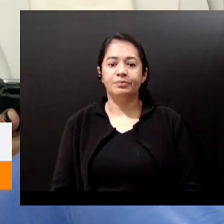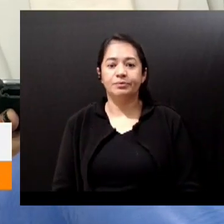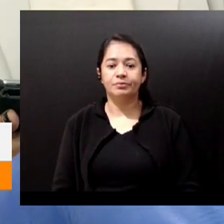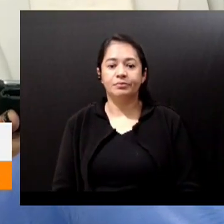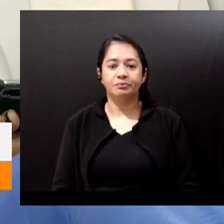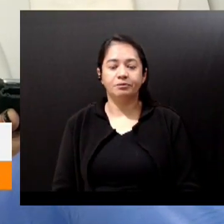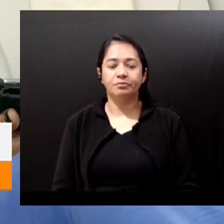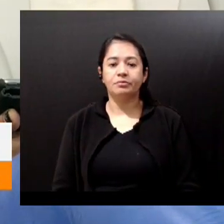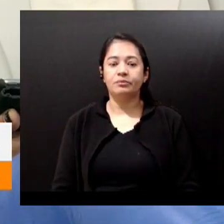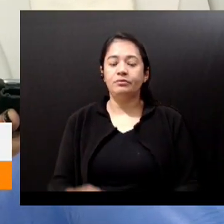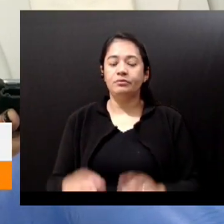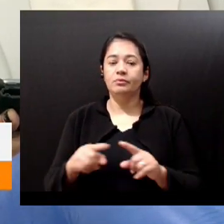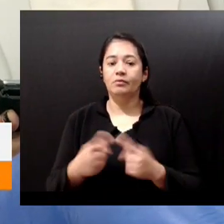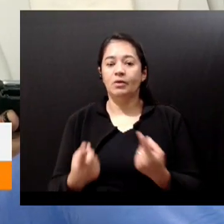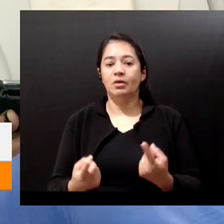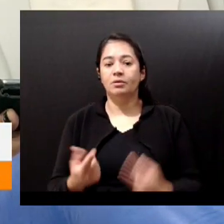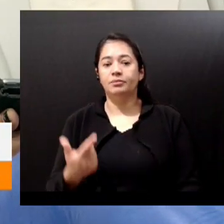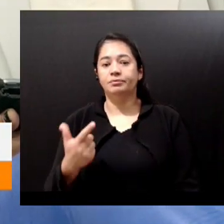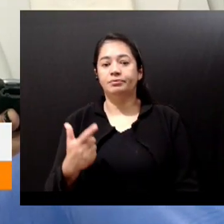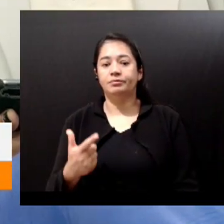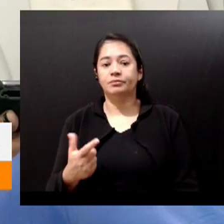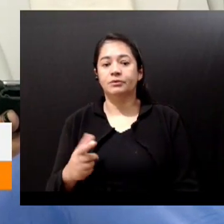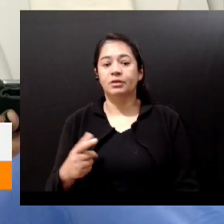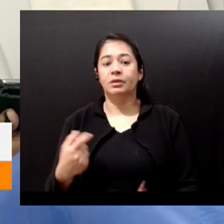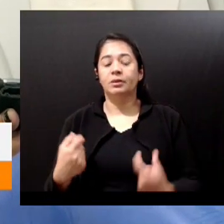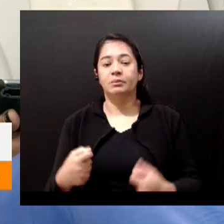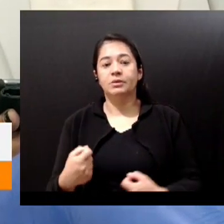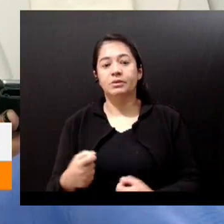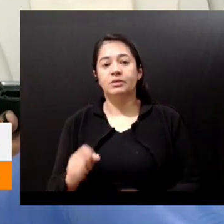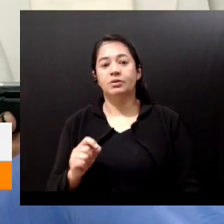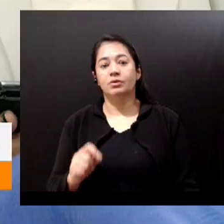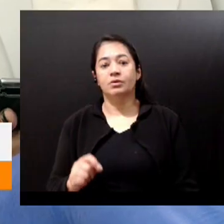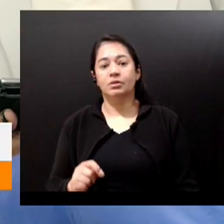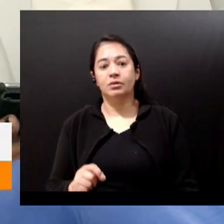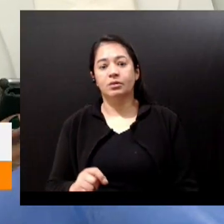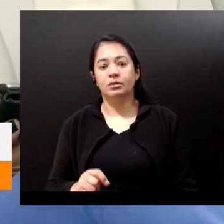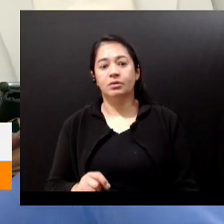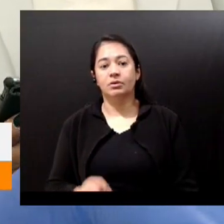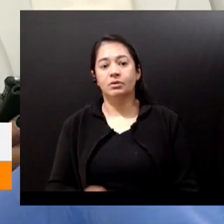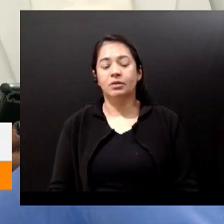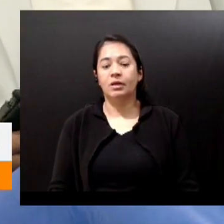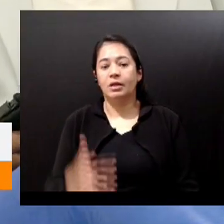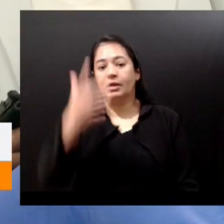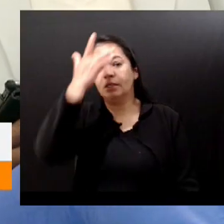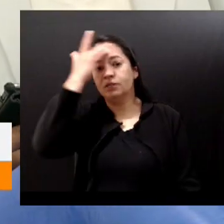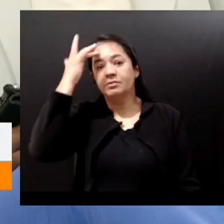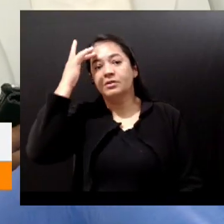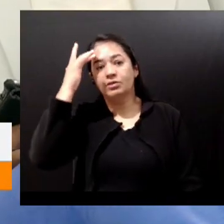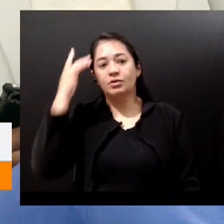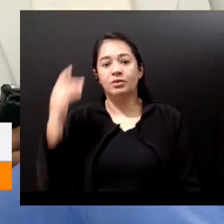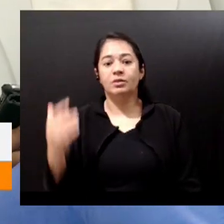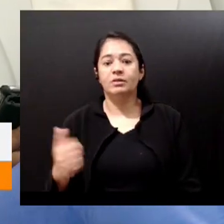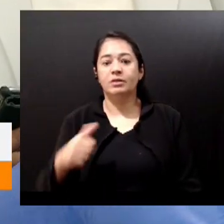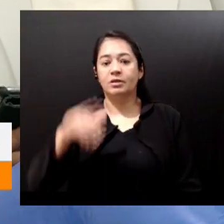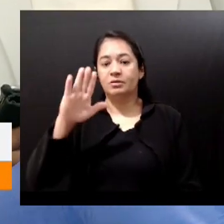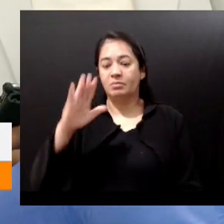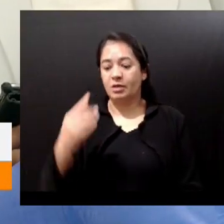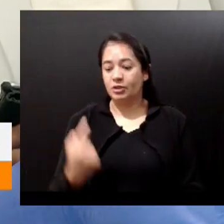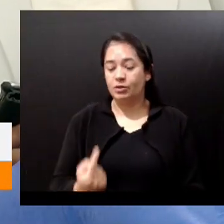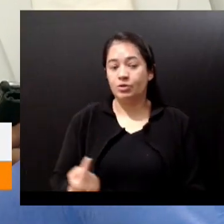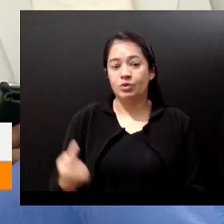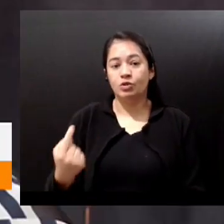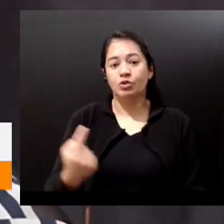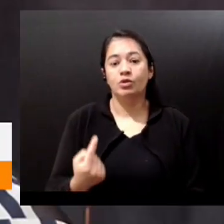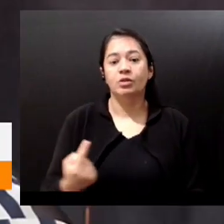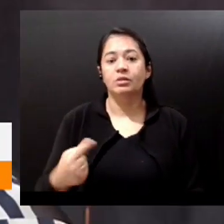por outro lado, a gente tem essa situação também que você trouxe, as pessoas acabam ficando mais isoladas, né? Também